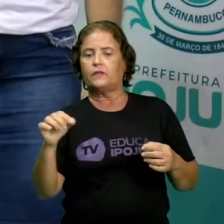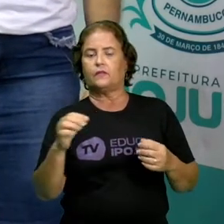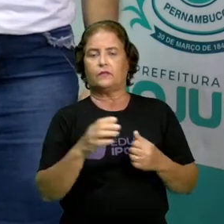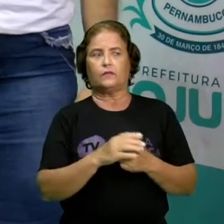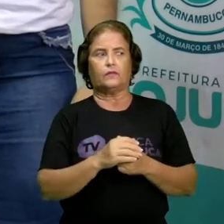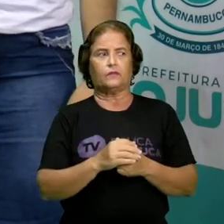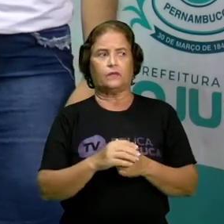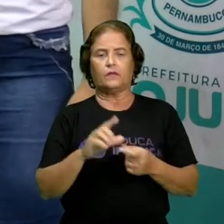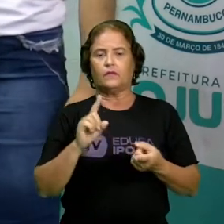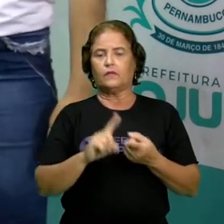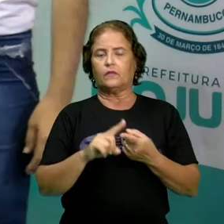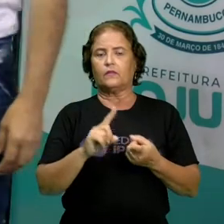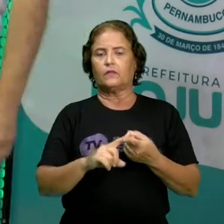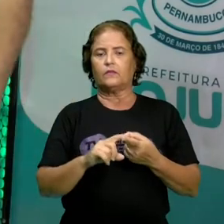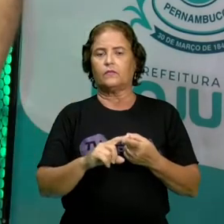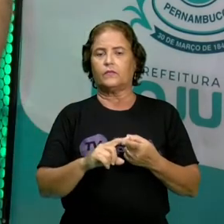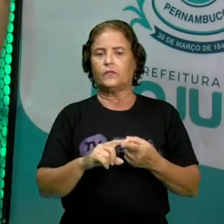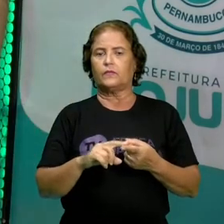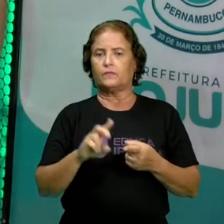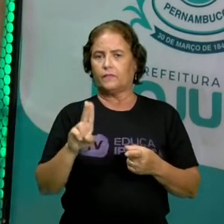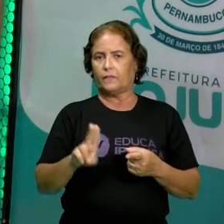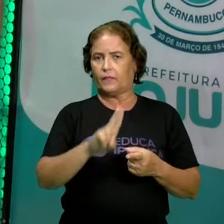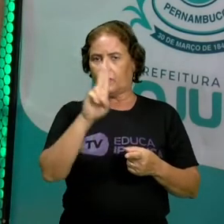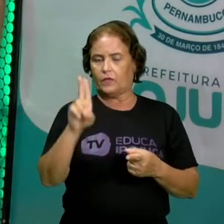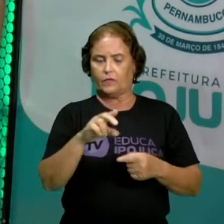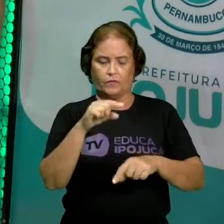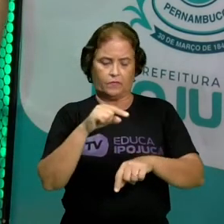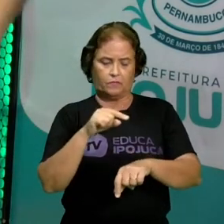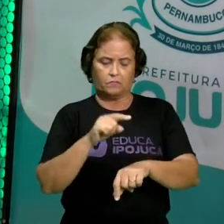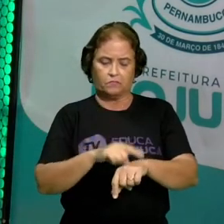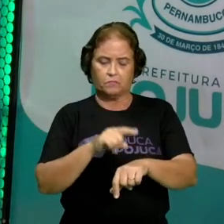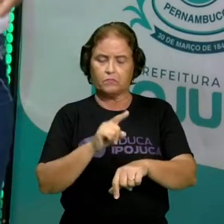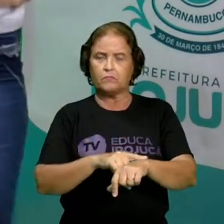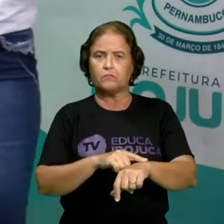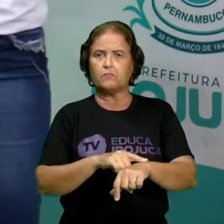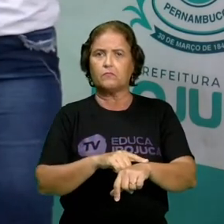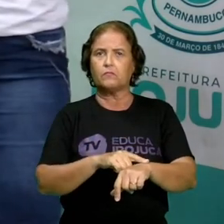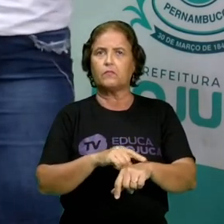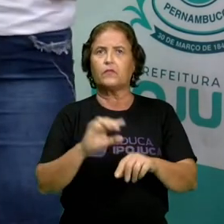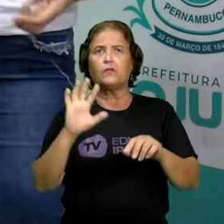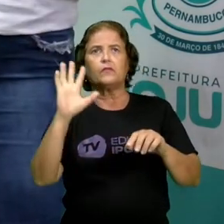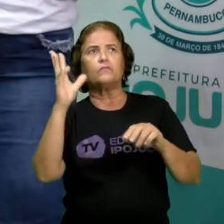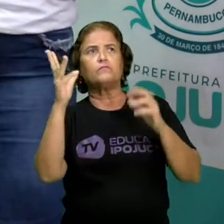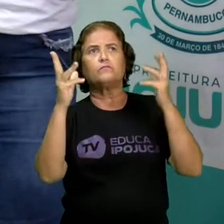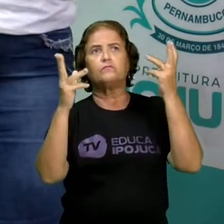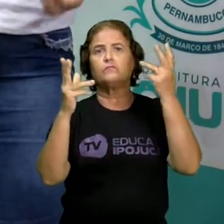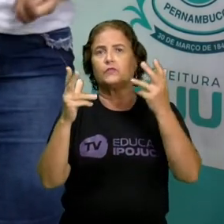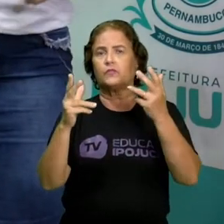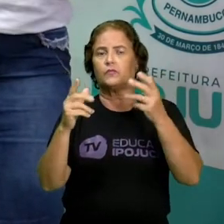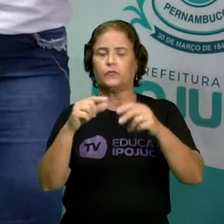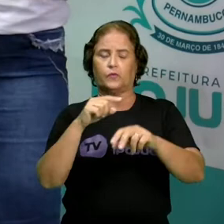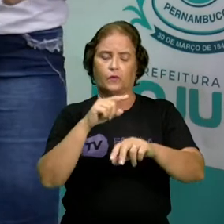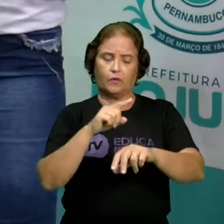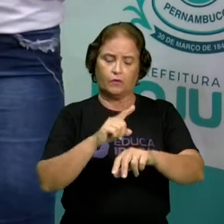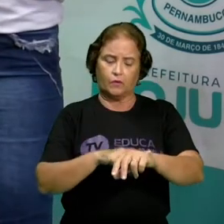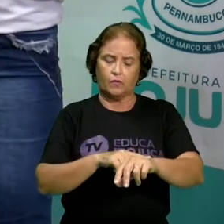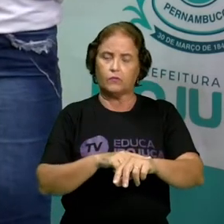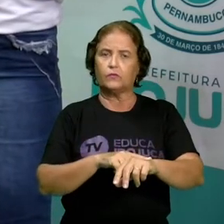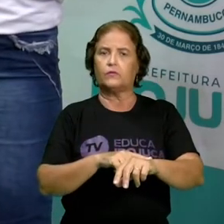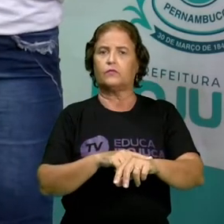Usamos os números também para medirmos o tempo. Isso mesmo, o tempo, a hora e os